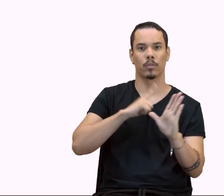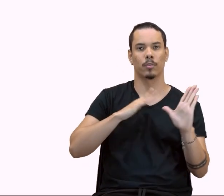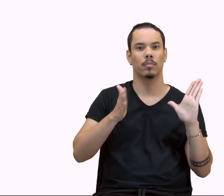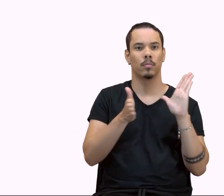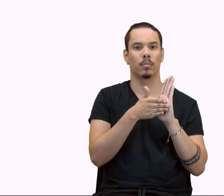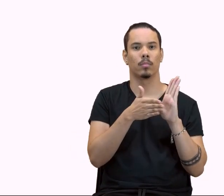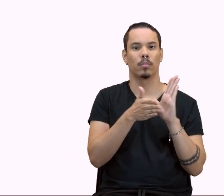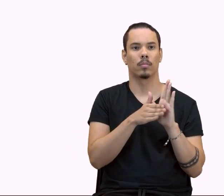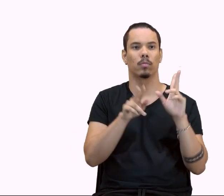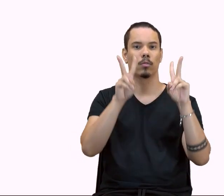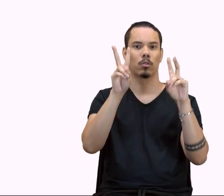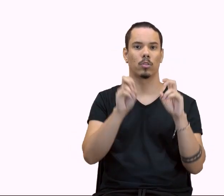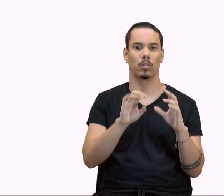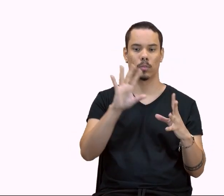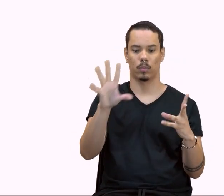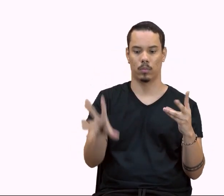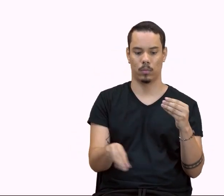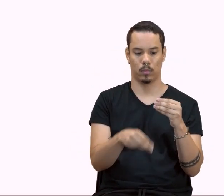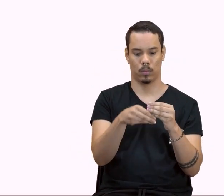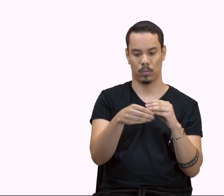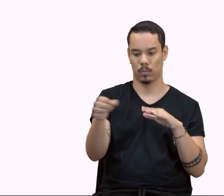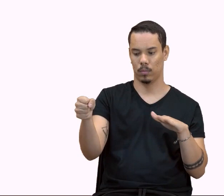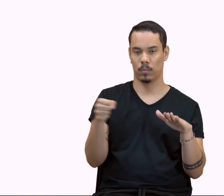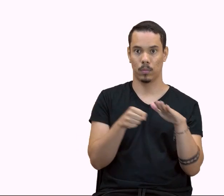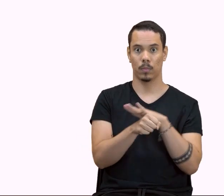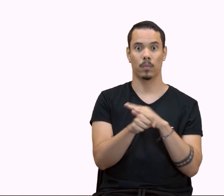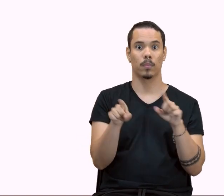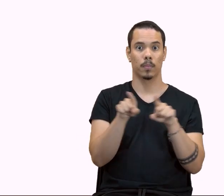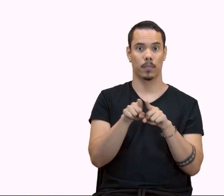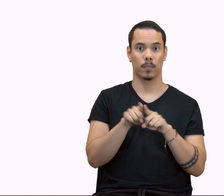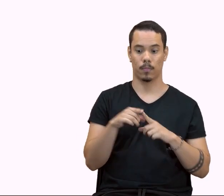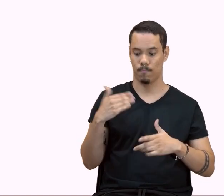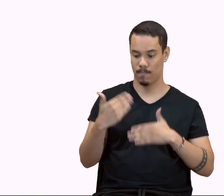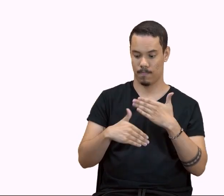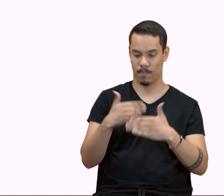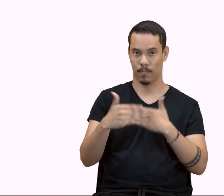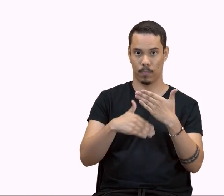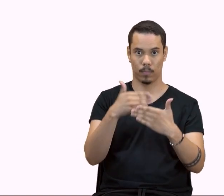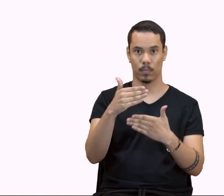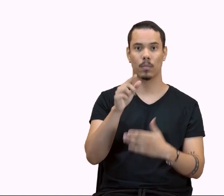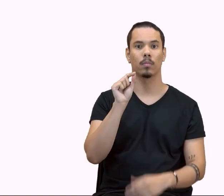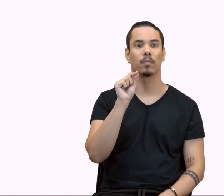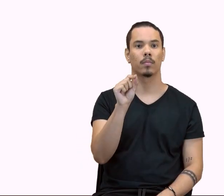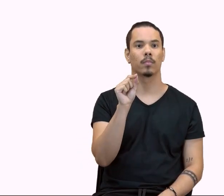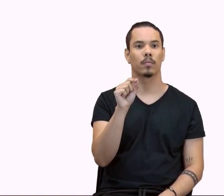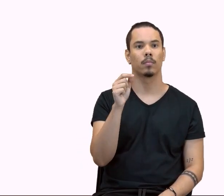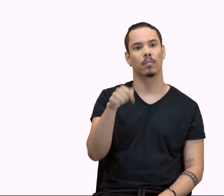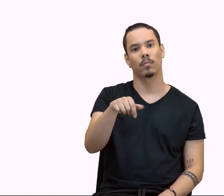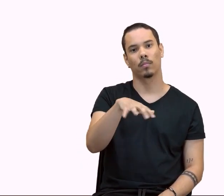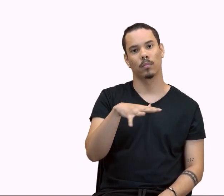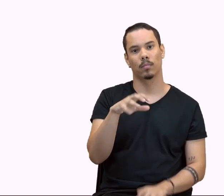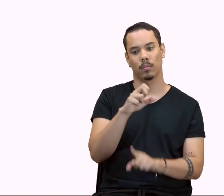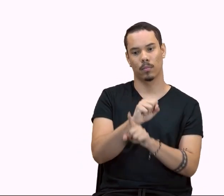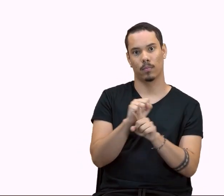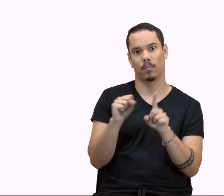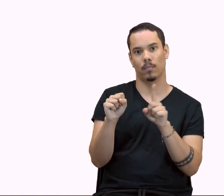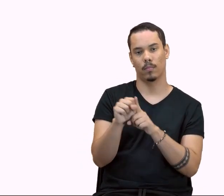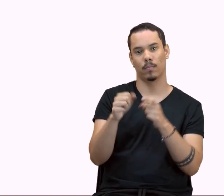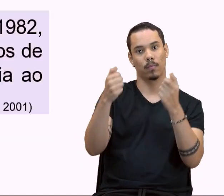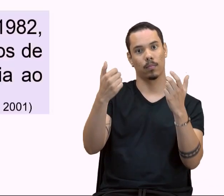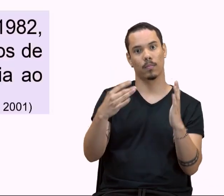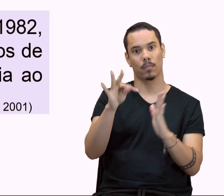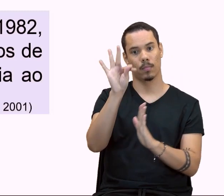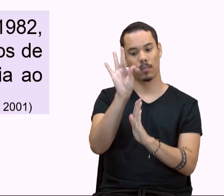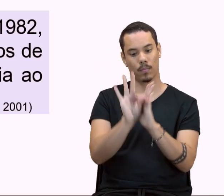né, dessa integração, mas também, né, desenvolver aqui essa porção, né, no campo social, como está falando no texto, certo, professor